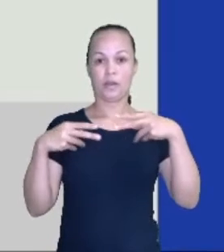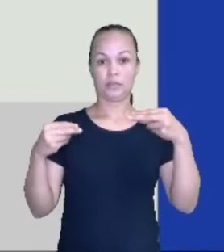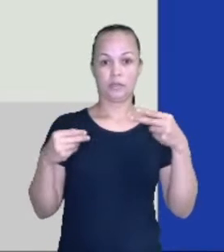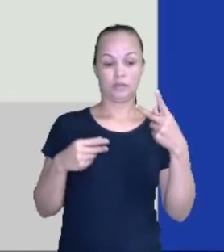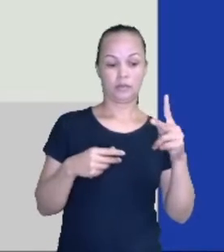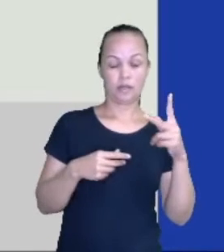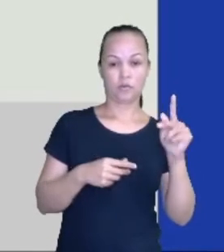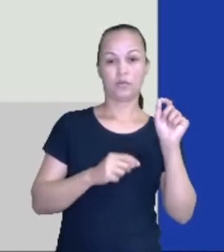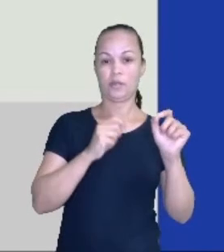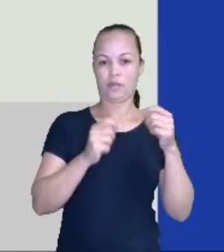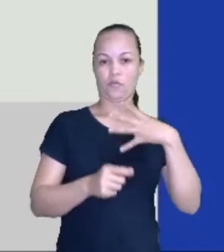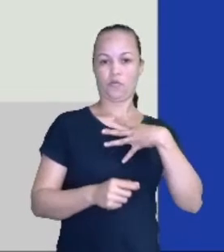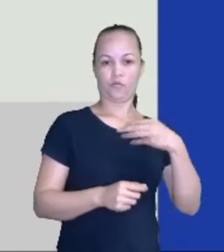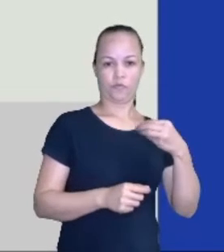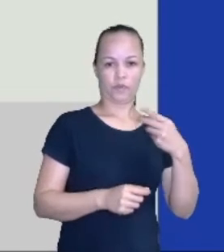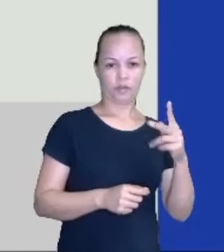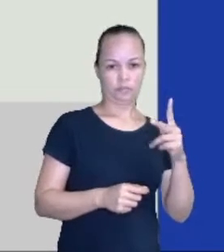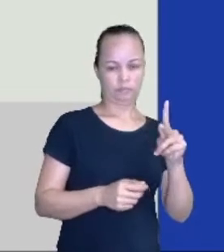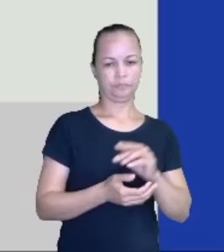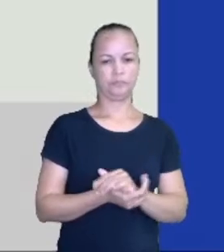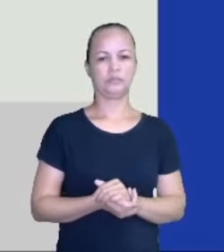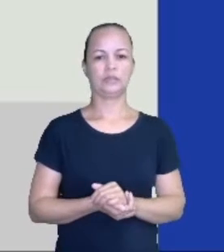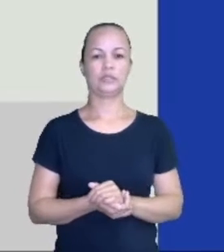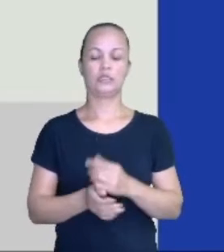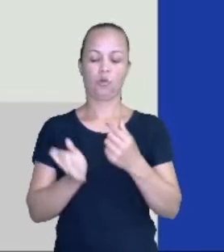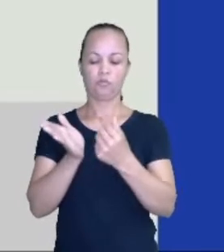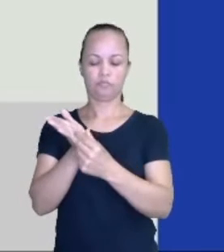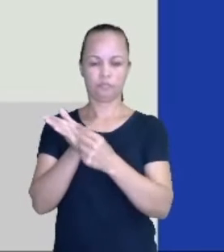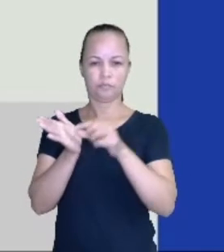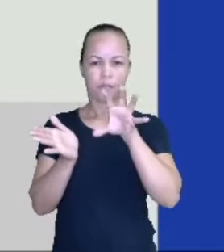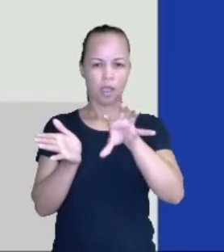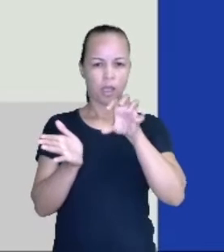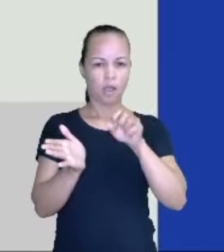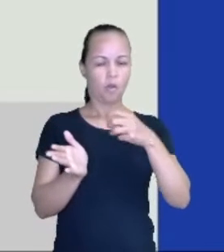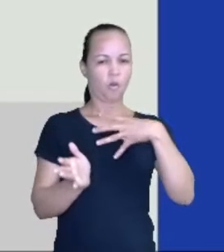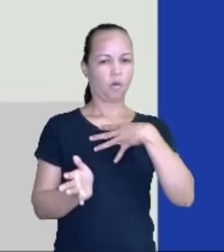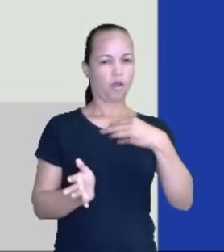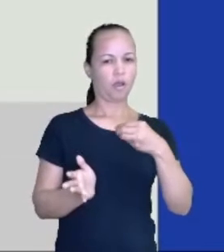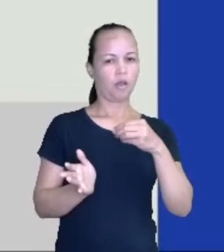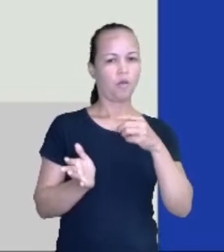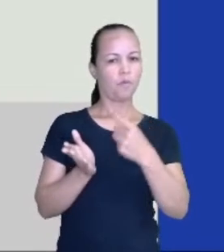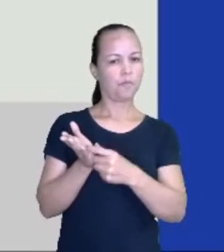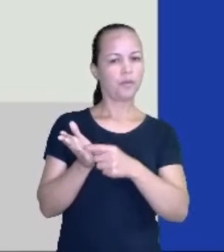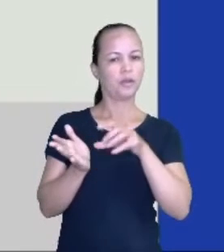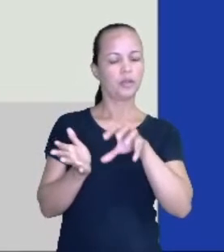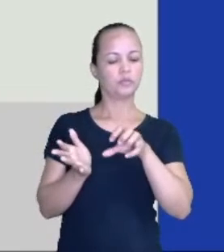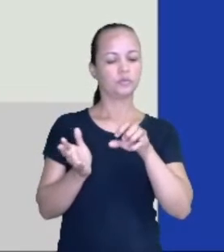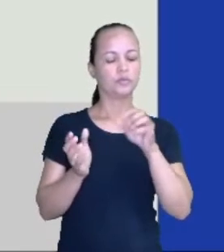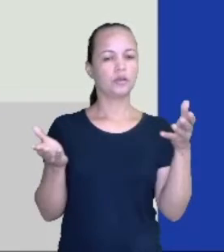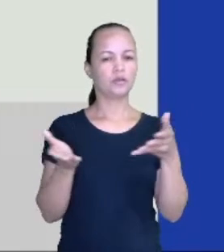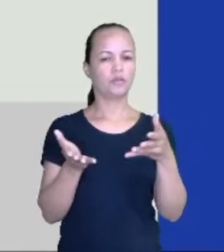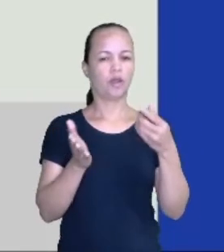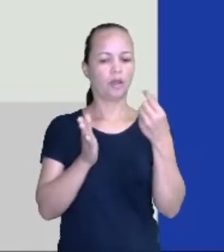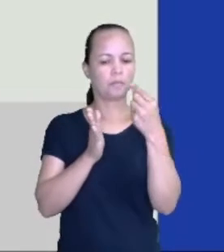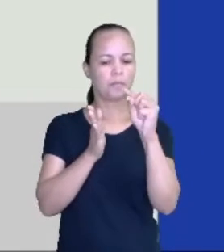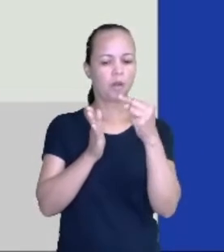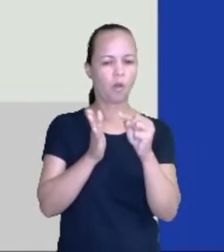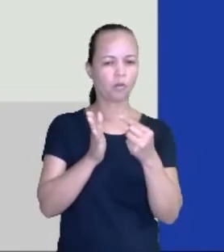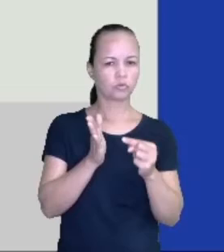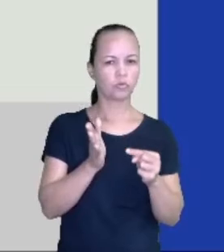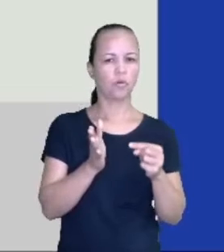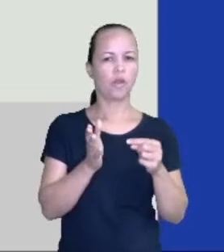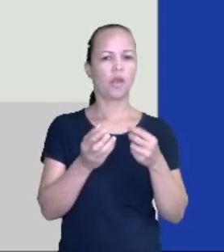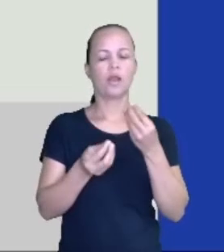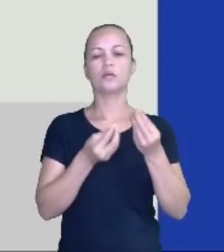filho. O filho pegou lá o bilhete sem pontuação alguma e ele vai pontuar da